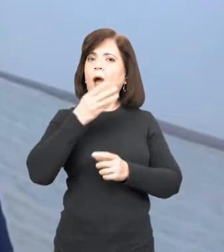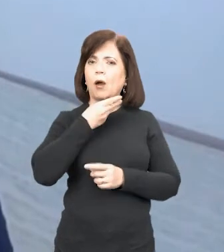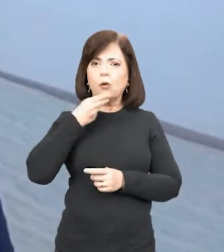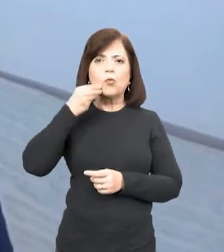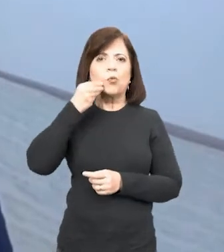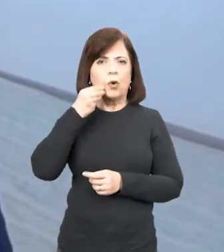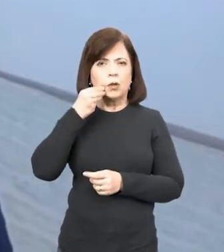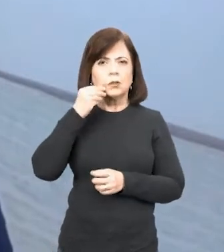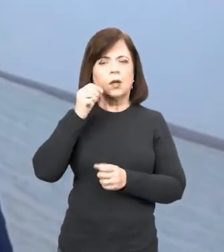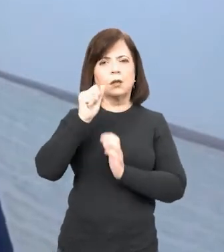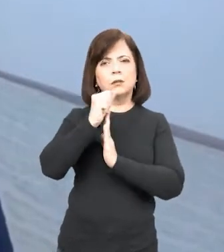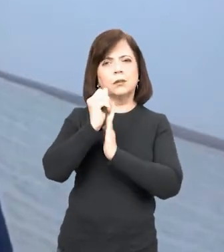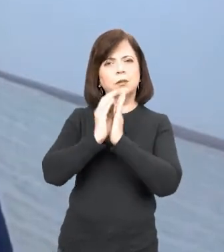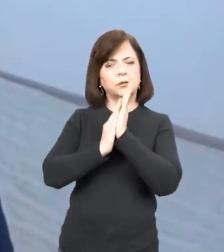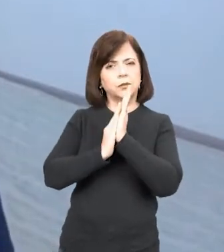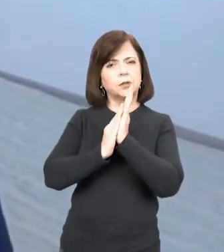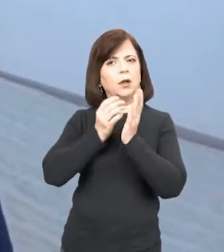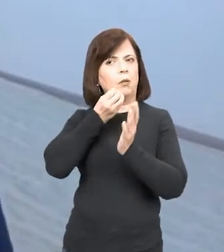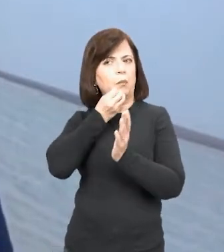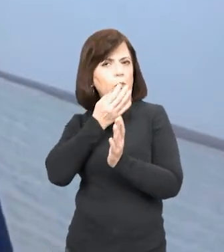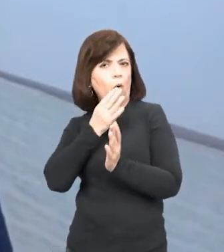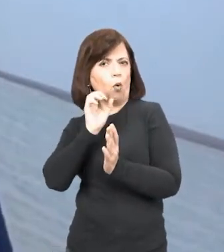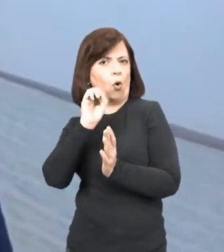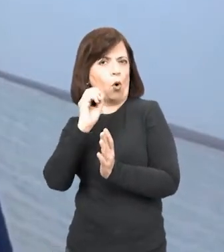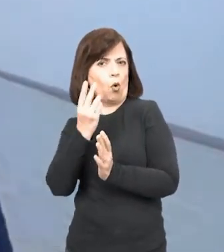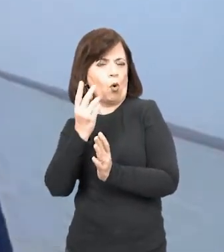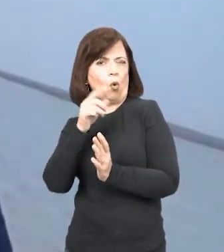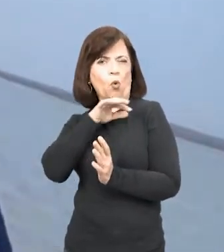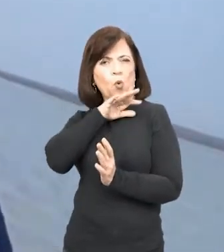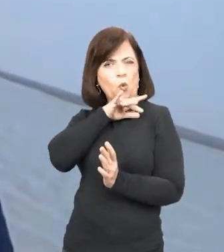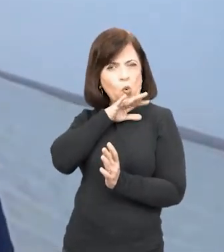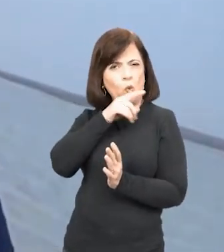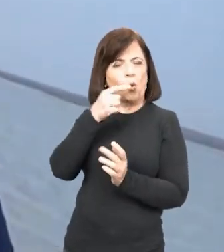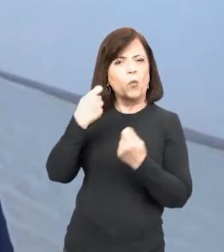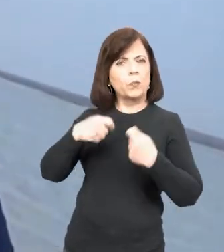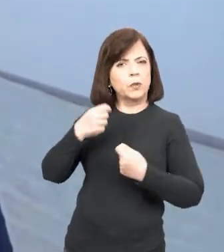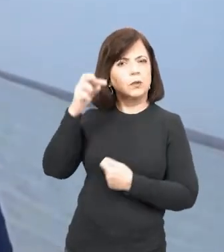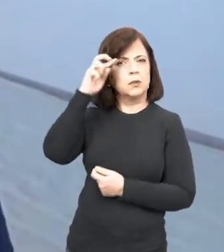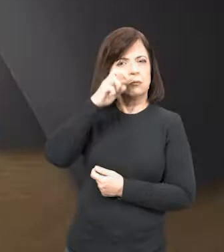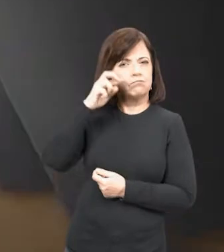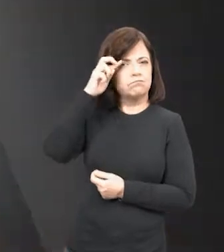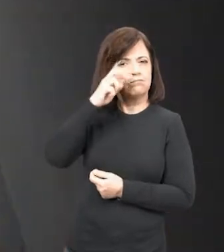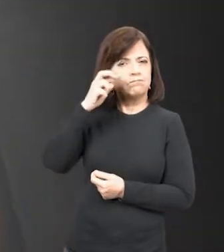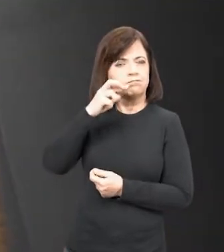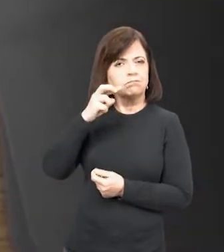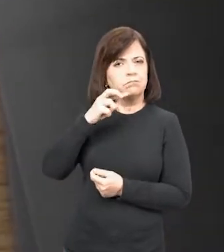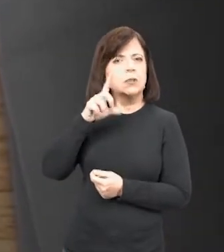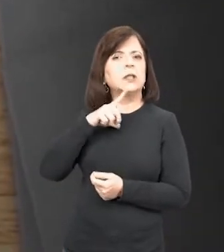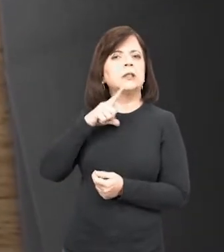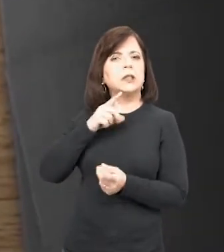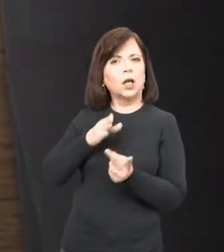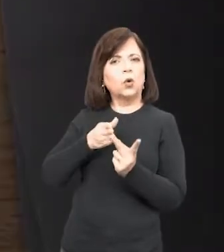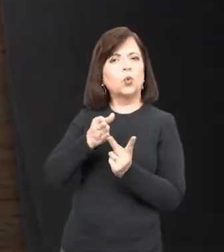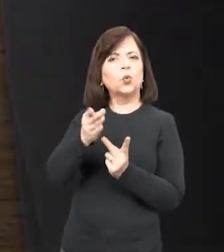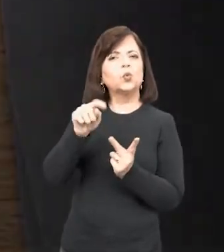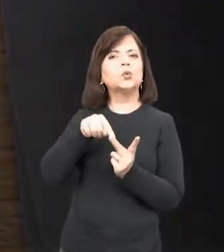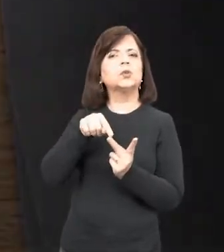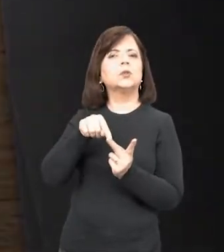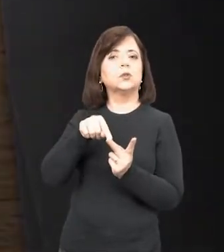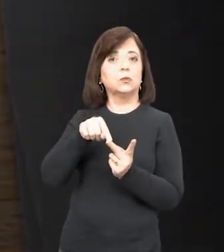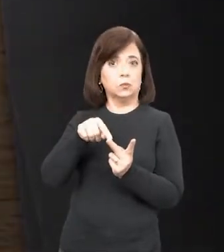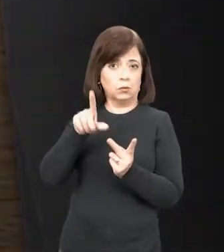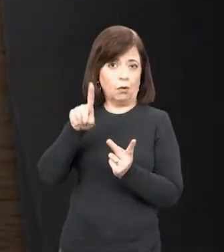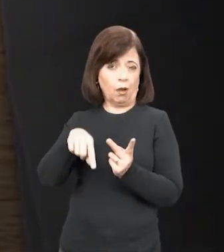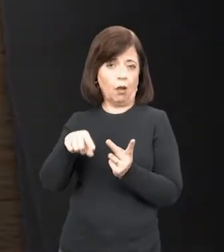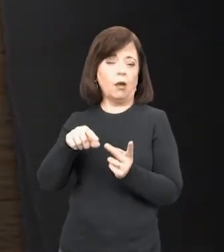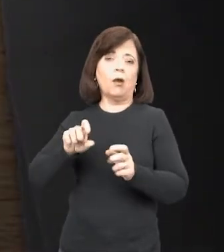dessas atividades remotas, se estão realmente sendo oferecidas aos alunos da forma adequada, isso compõe o eixo segundo,